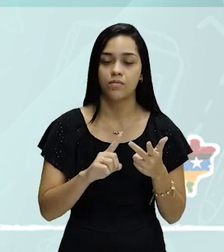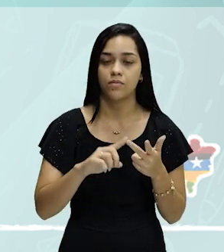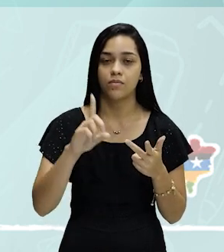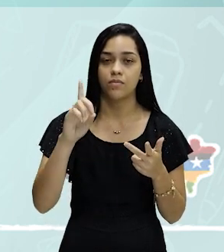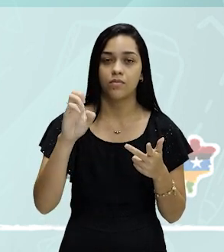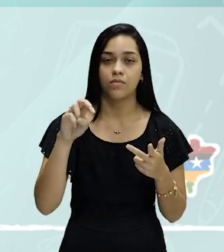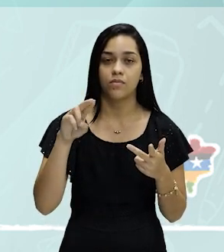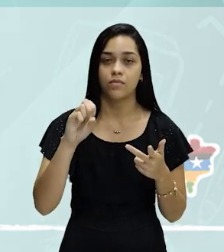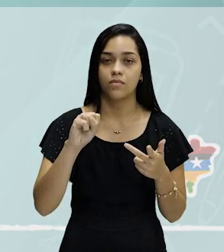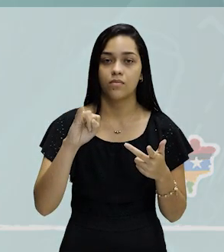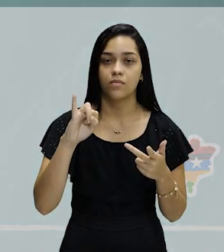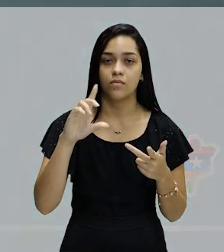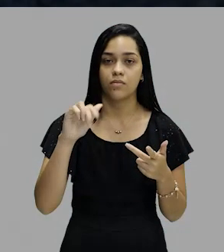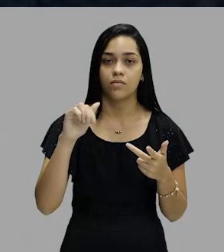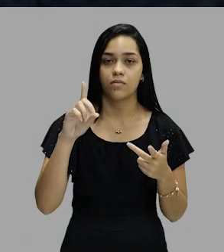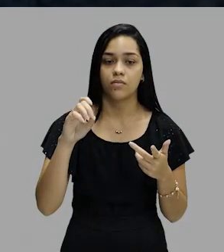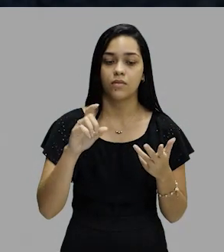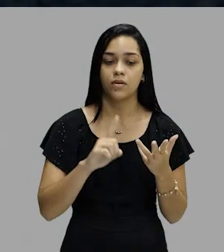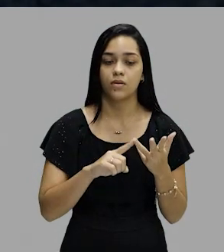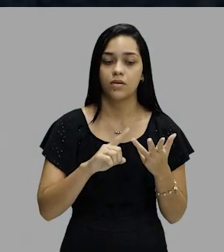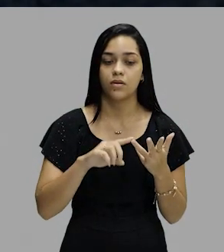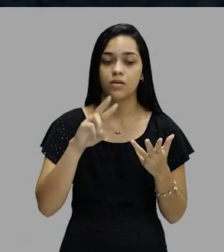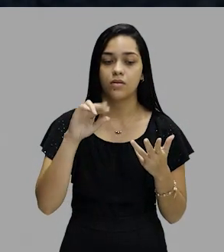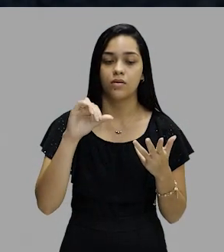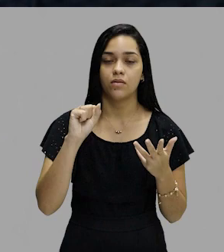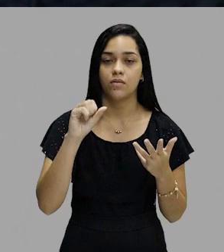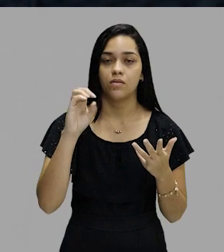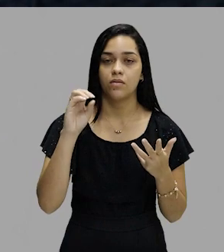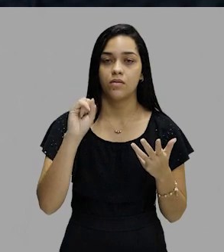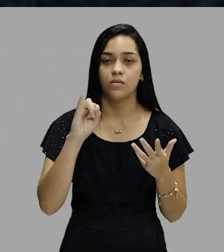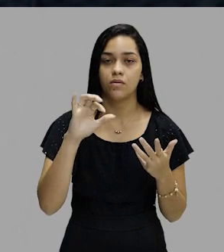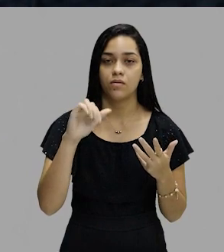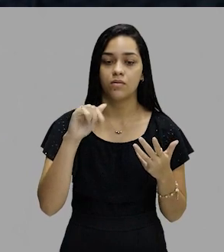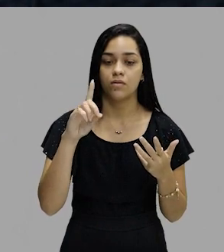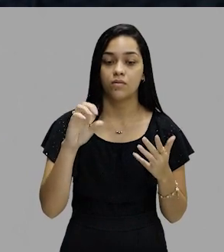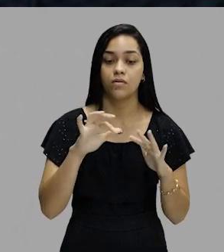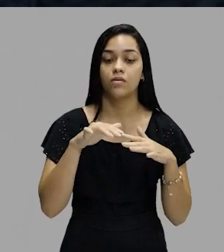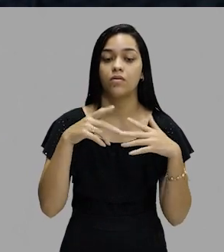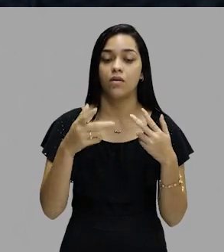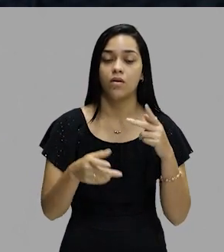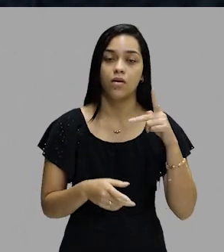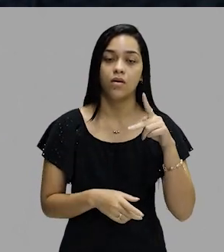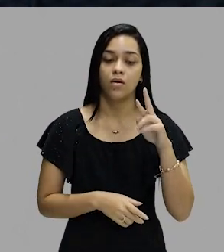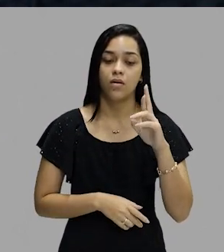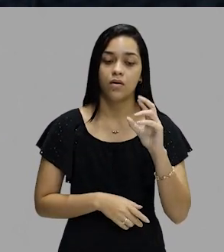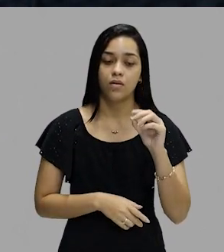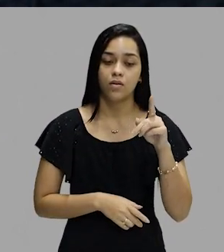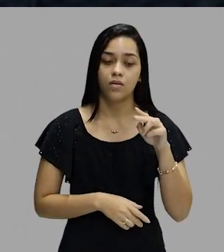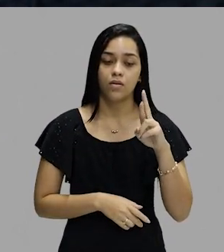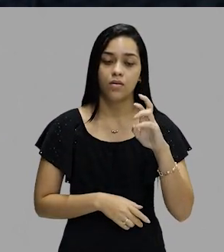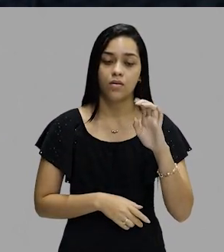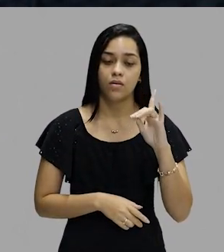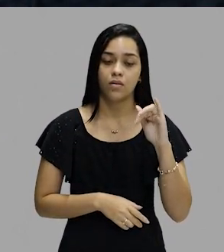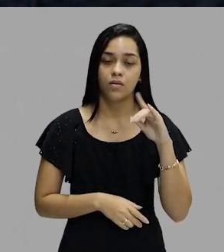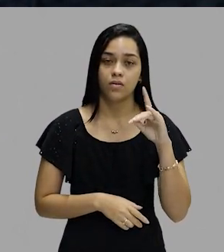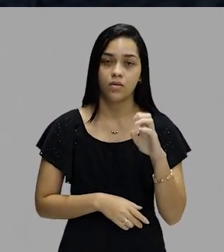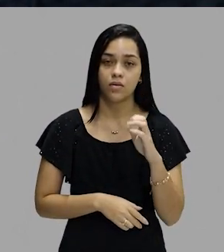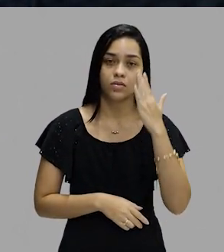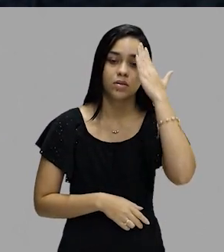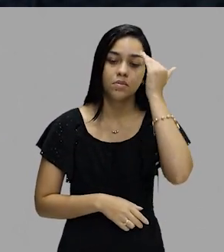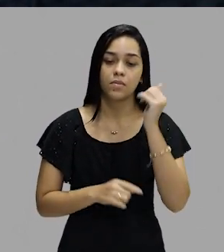e viscosidade, certo? Que propriedades permitem reconhecer um